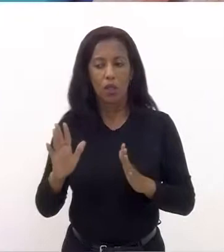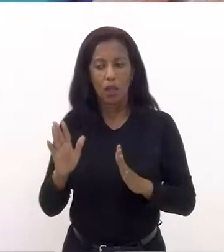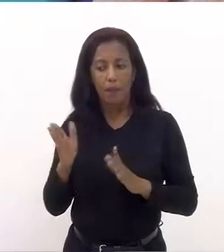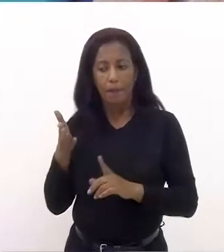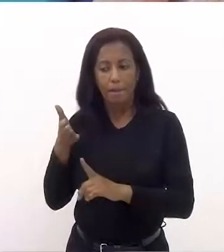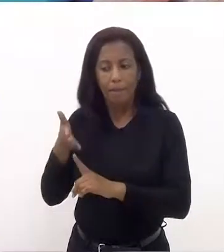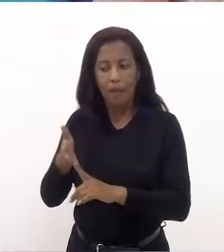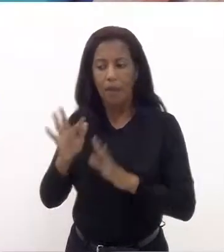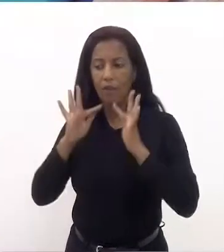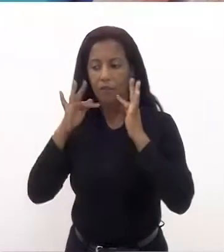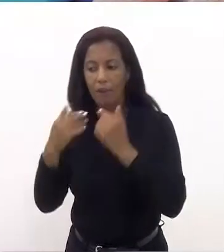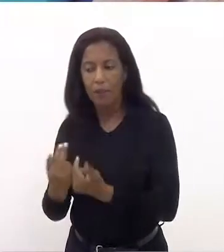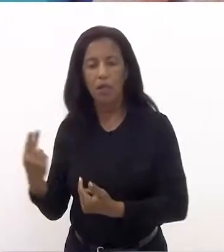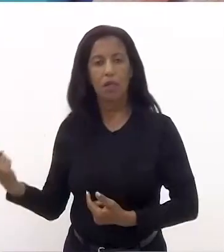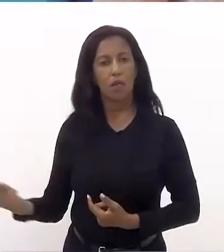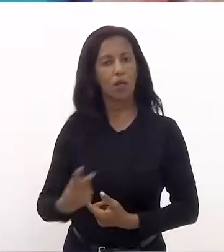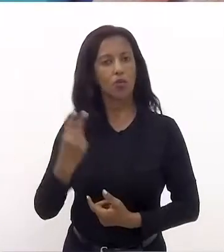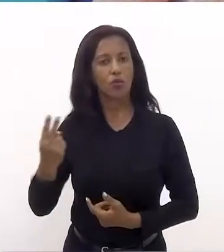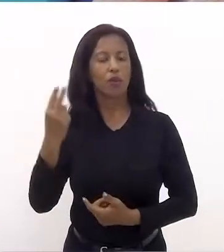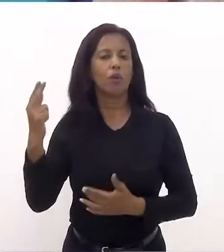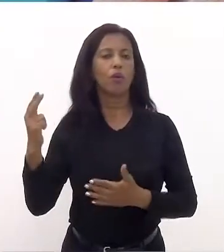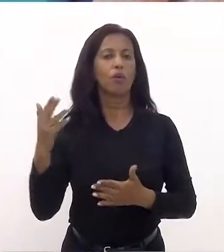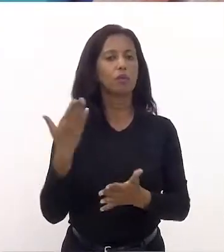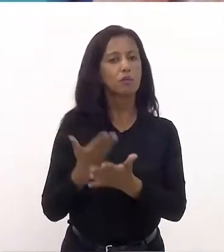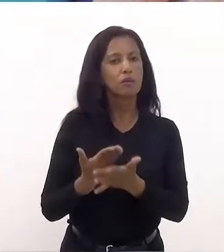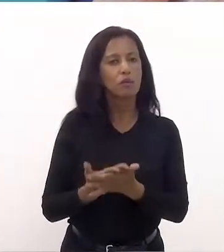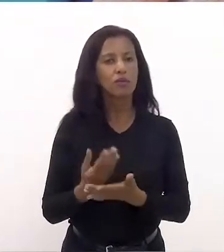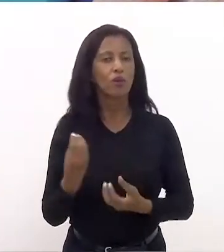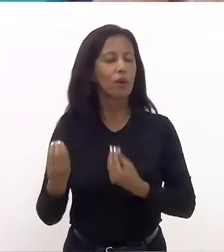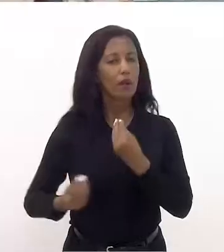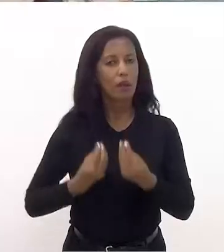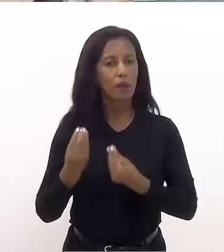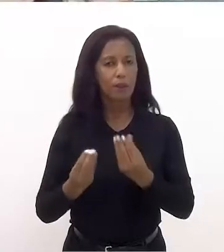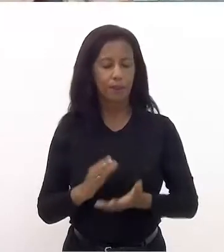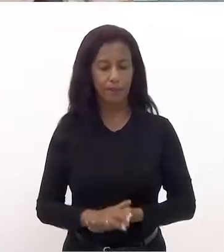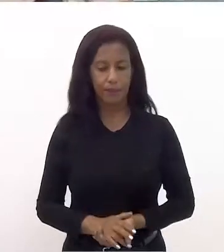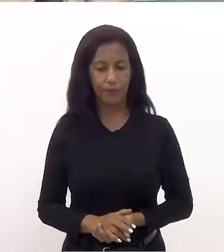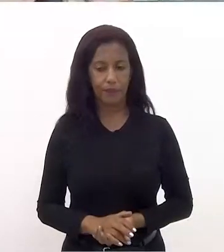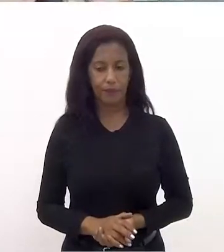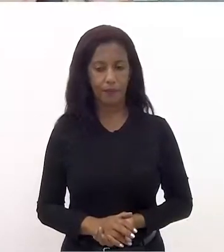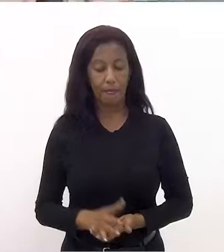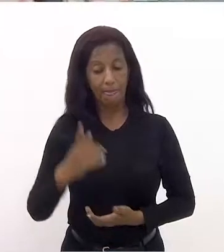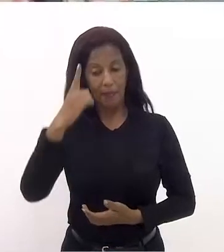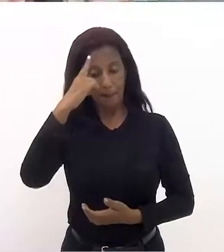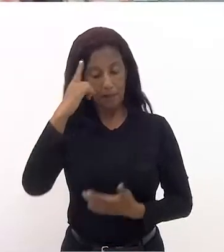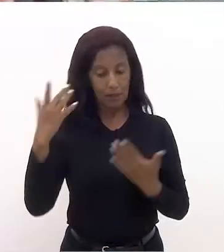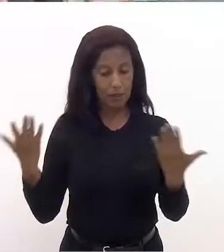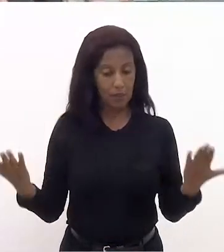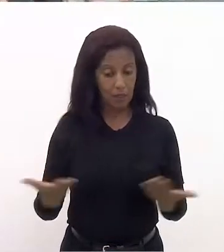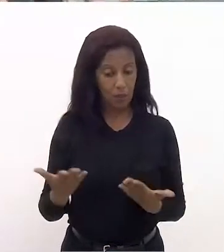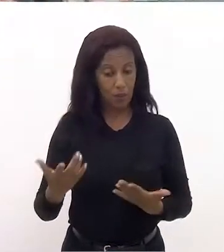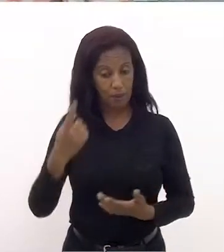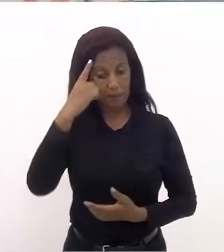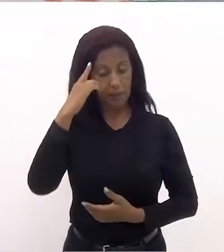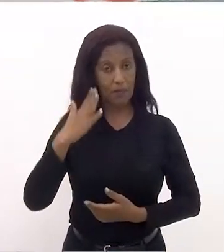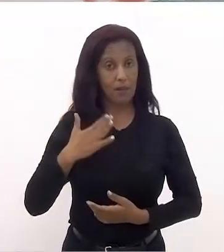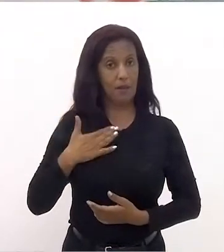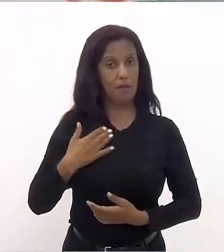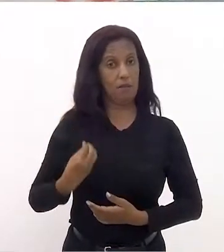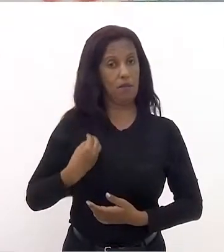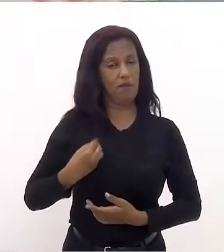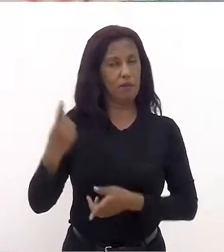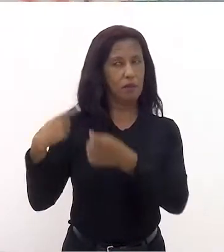à família, aos valores, à escola? Eu pensando agora e pensando a